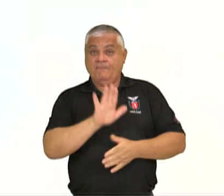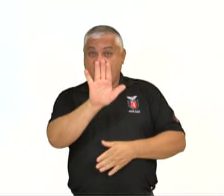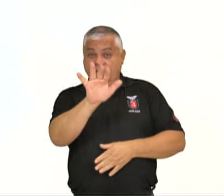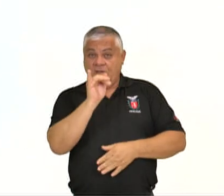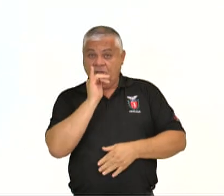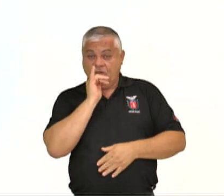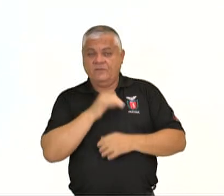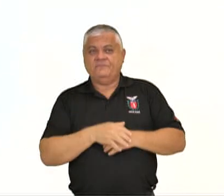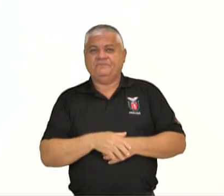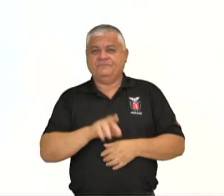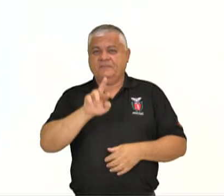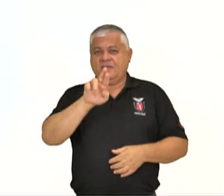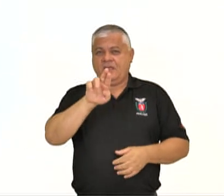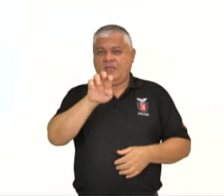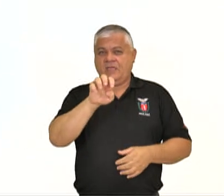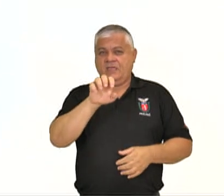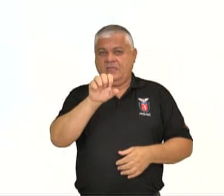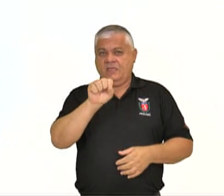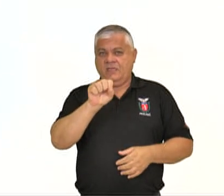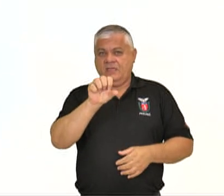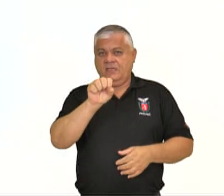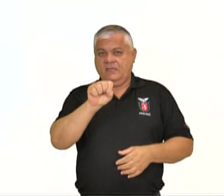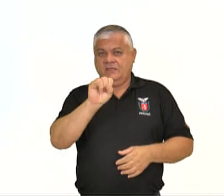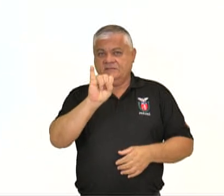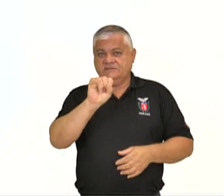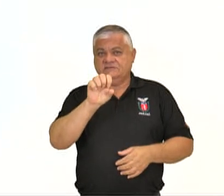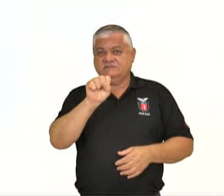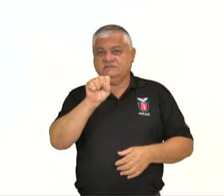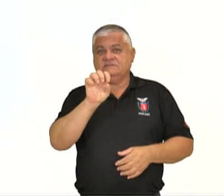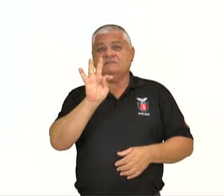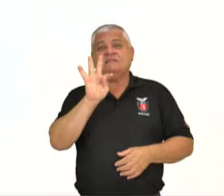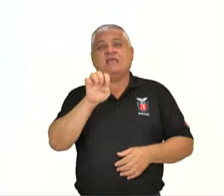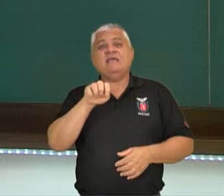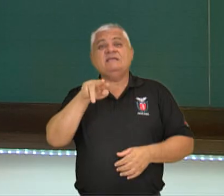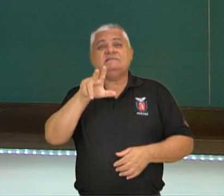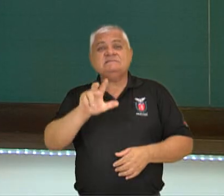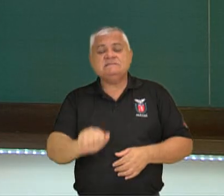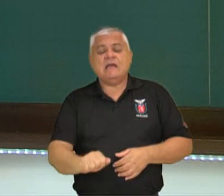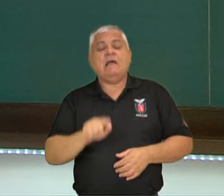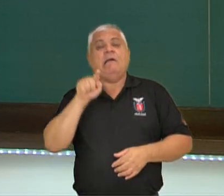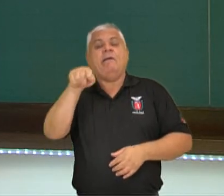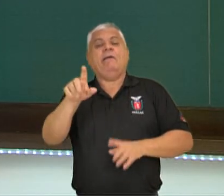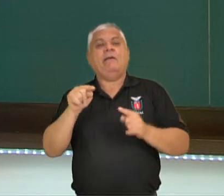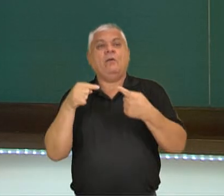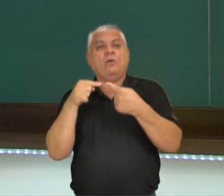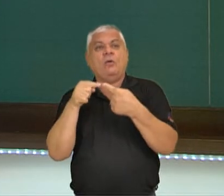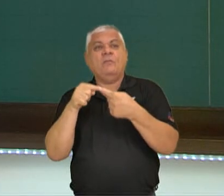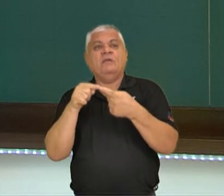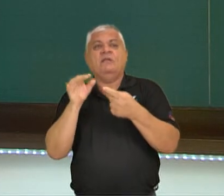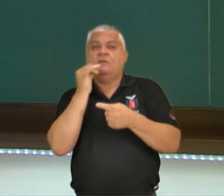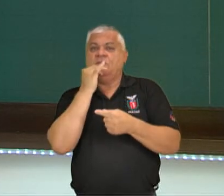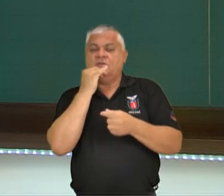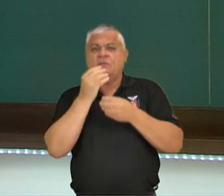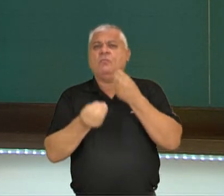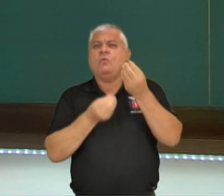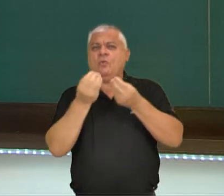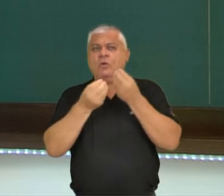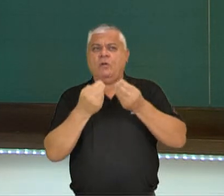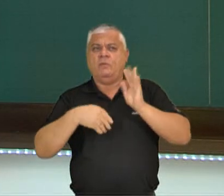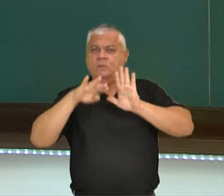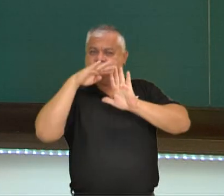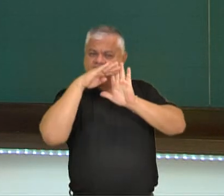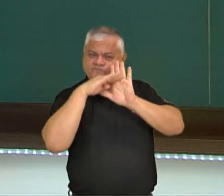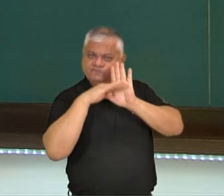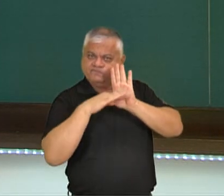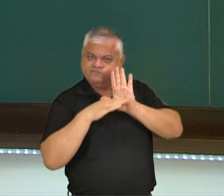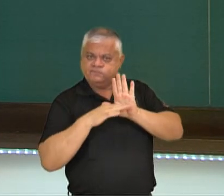ela está condicionada a um melhor condicionamento físico, né? Então, melhorar